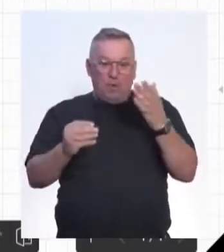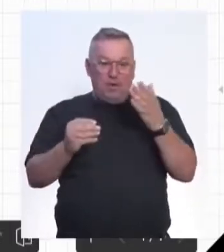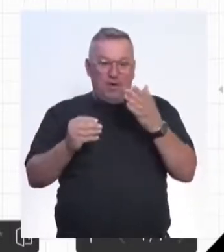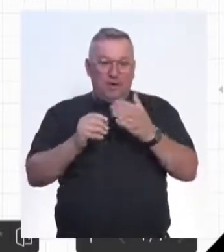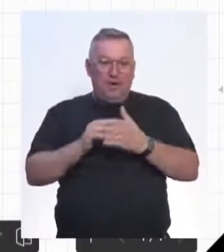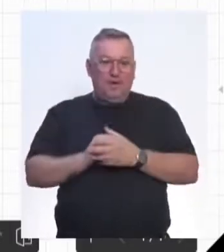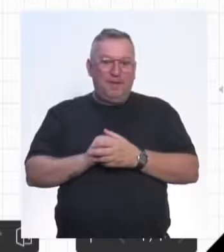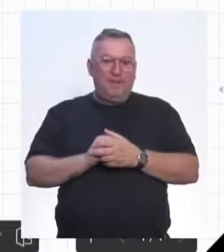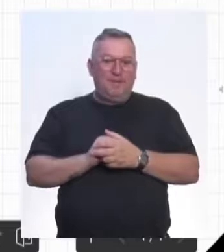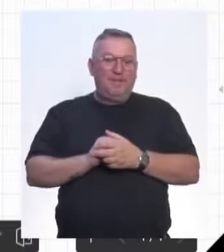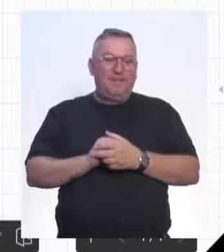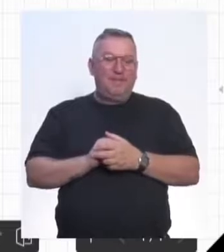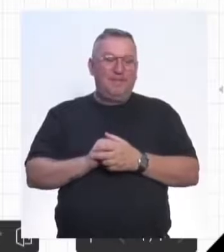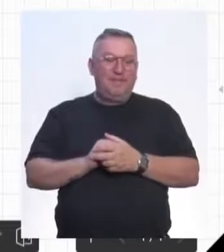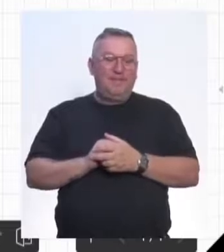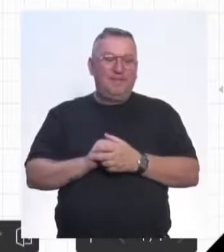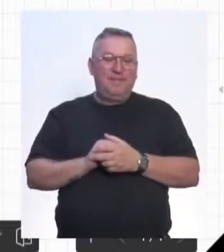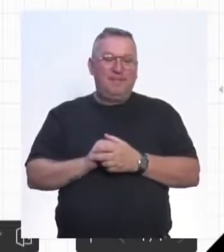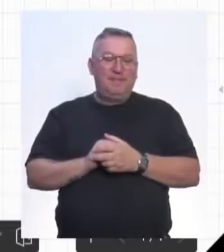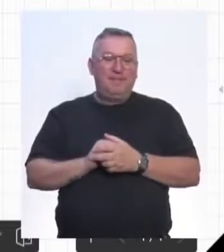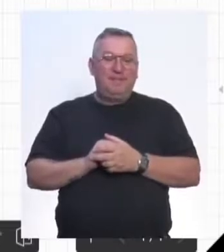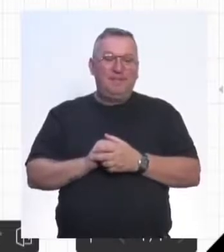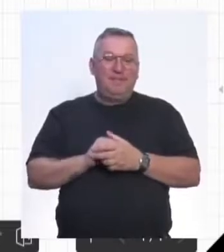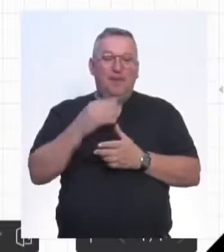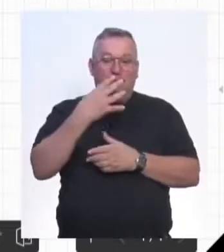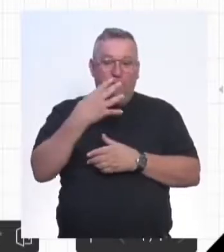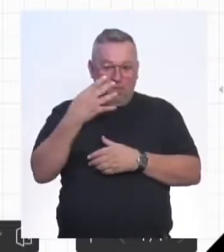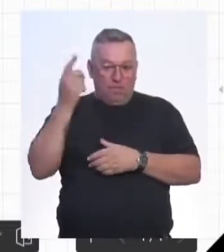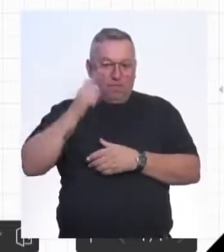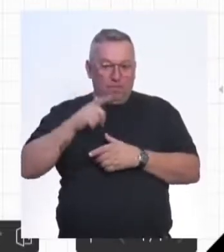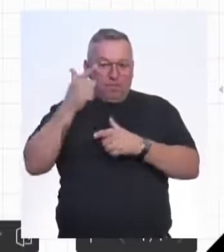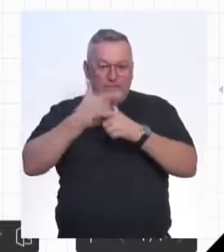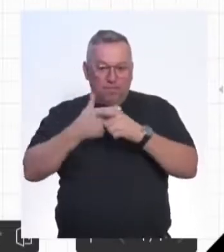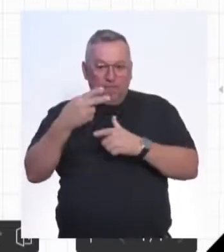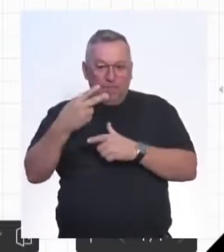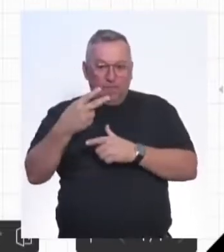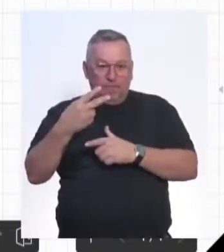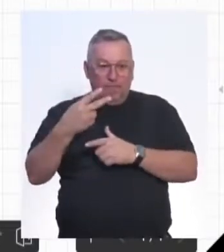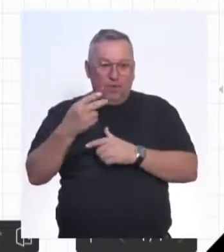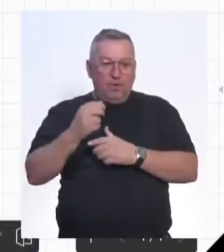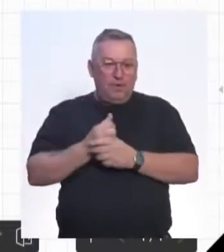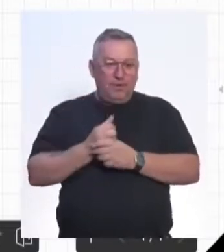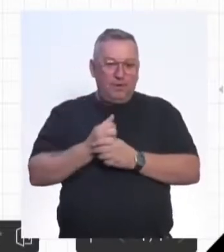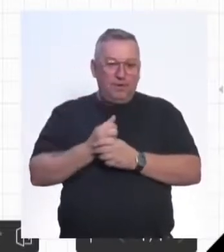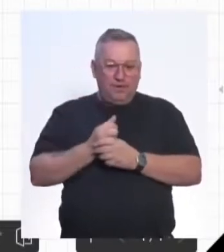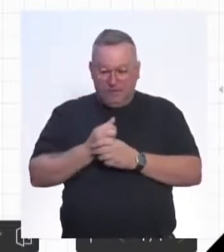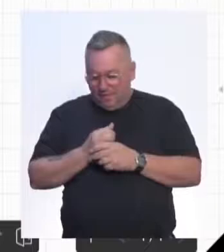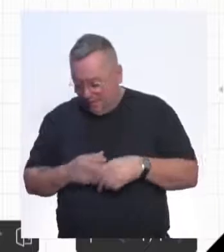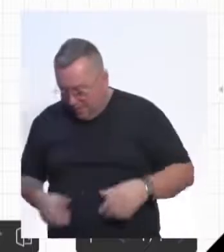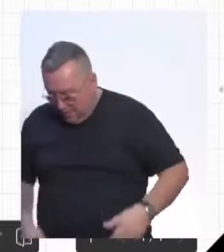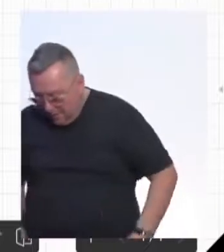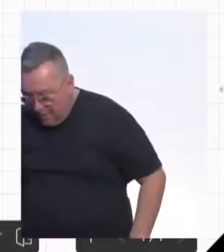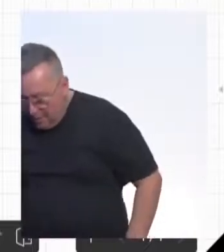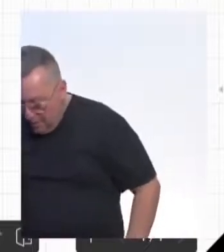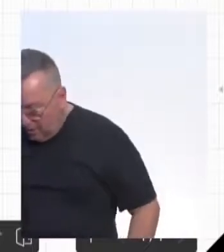até viram isso. Não consigo dividir, copia. O 4 eu consigo dividir por 2, né, Ale? Sim, que dá 2. Então, o 4 dá